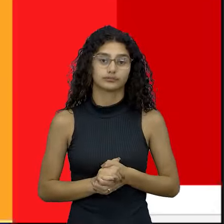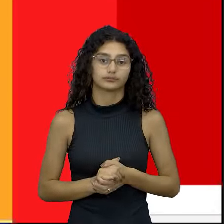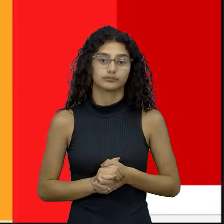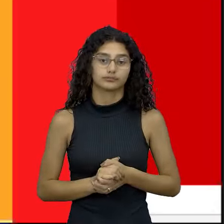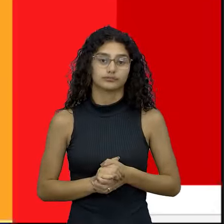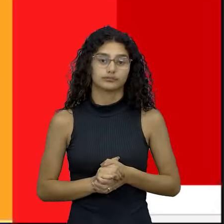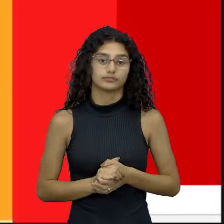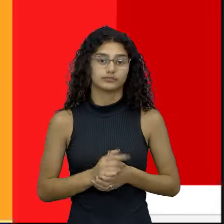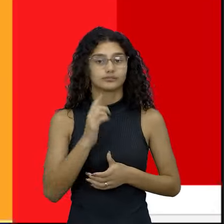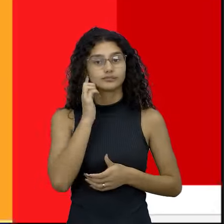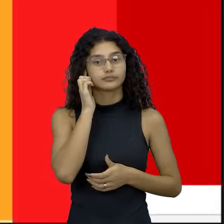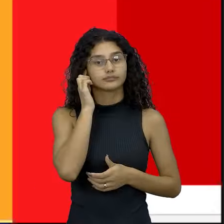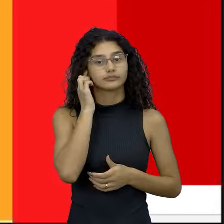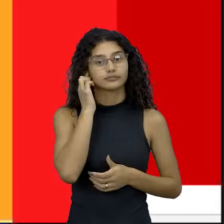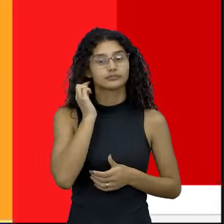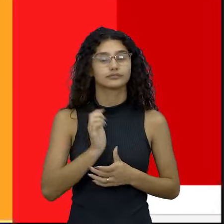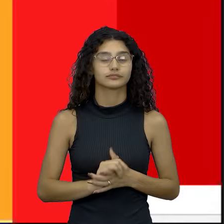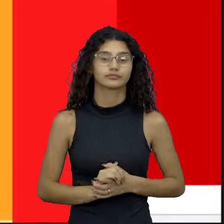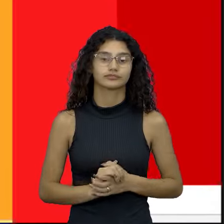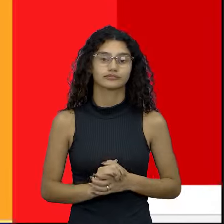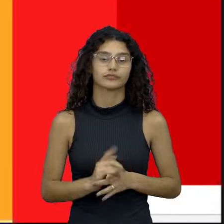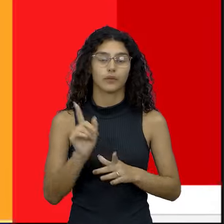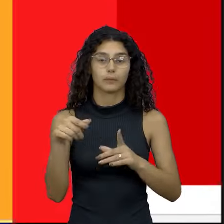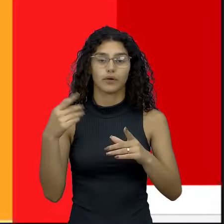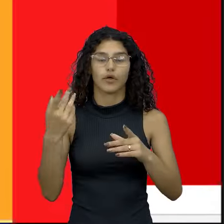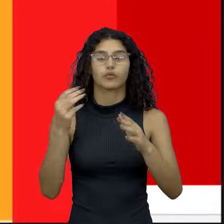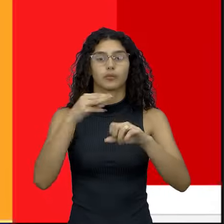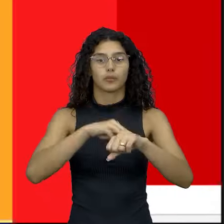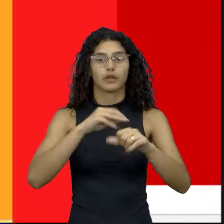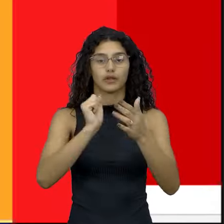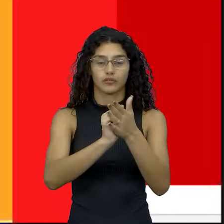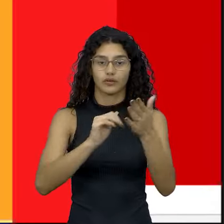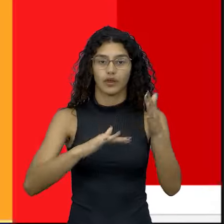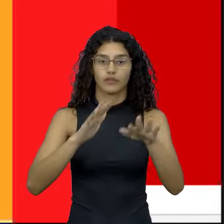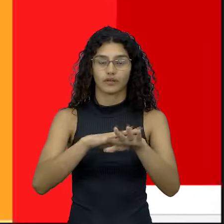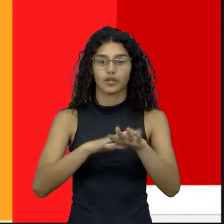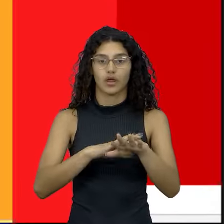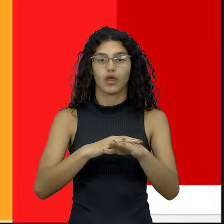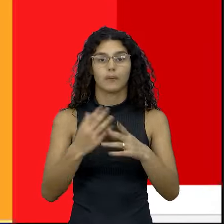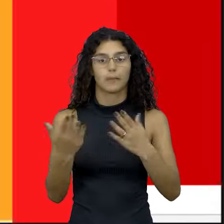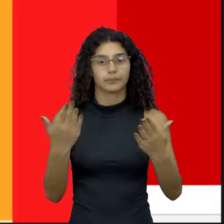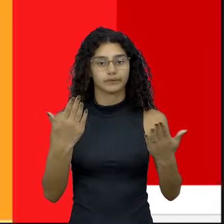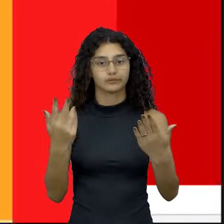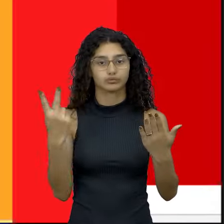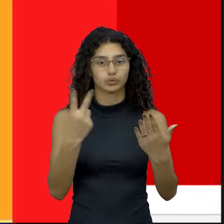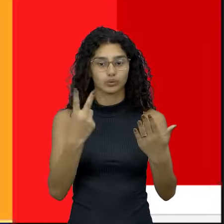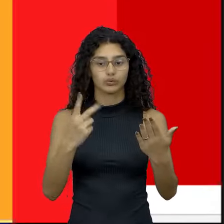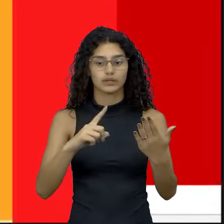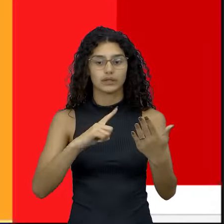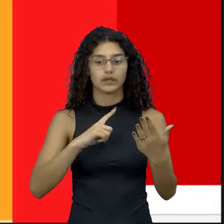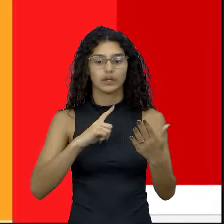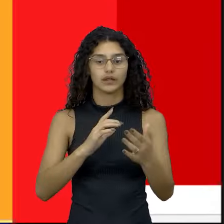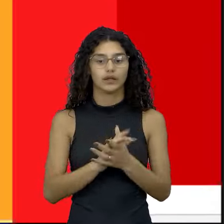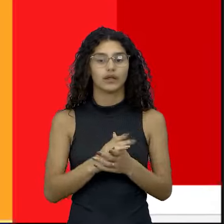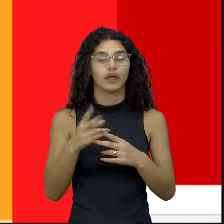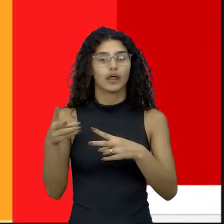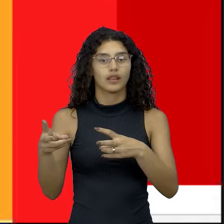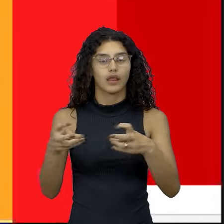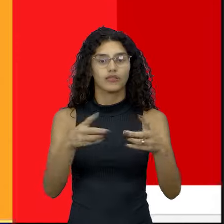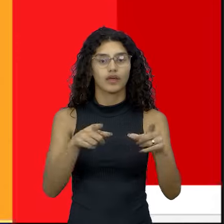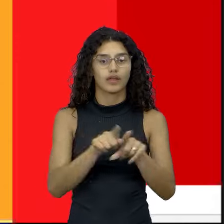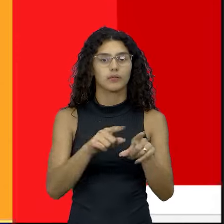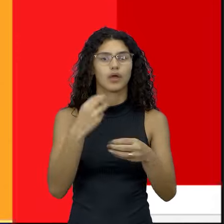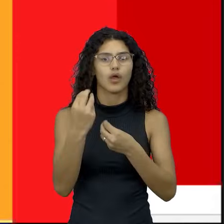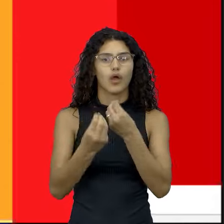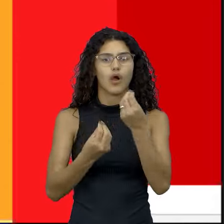próximo momento, né, do nosso encontro, nós faremos uma atividade de analisar 2 atividades, né, da sequência didática e identificar